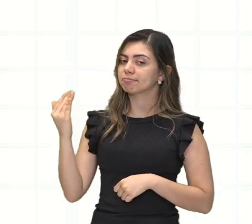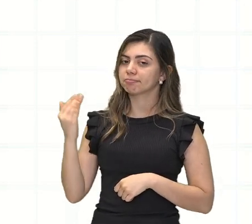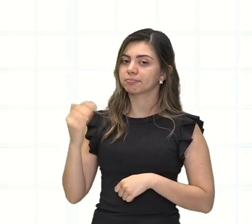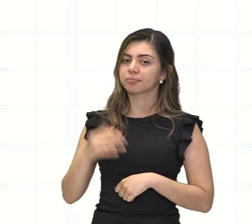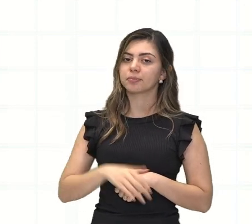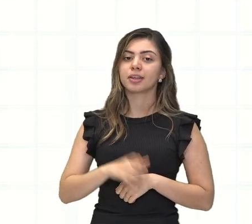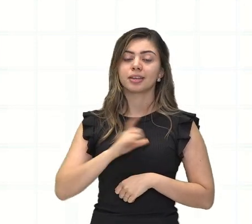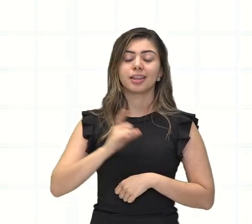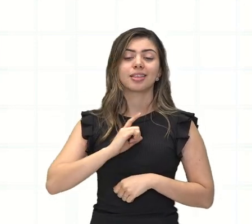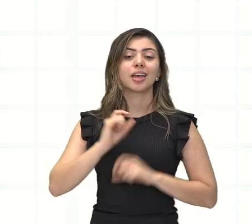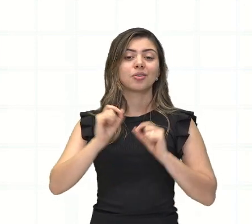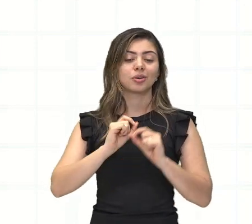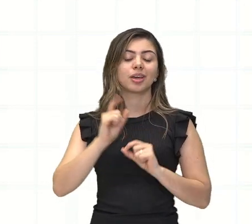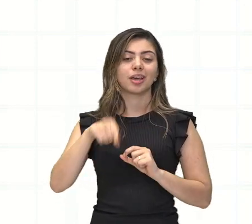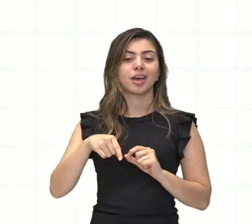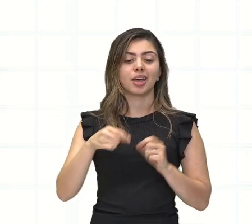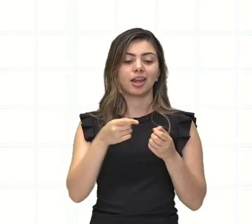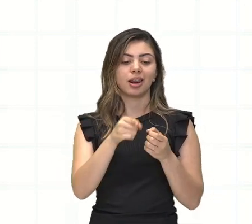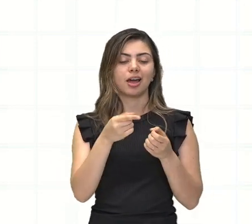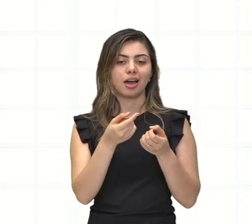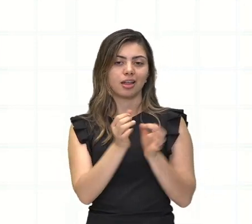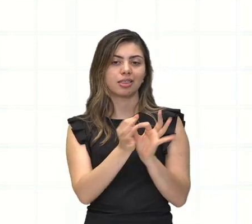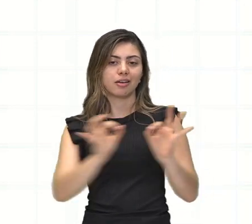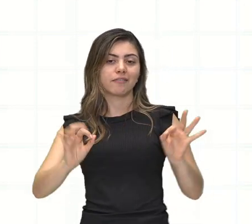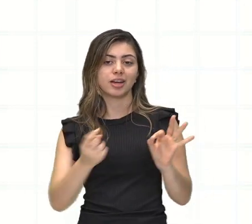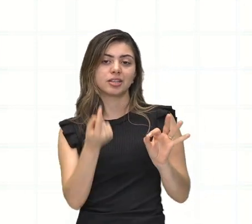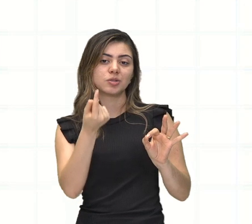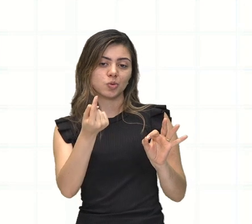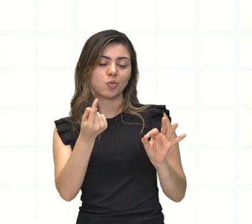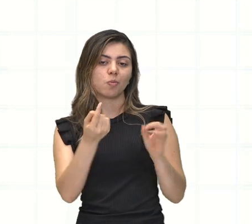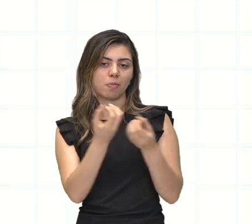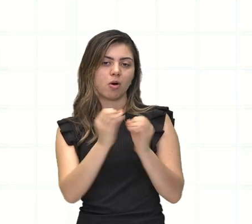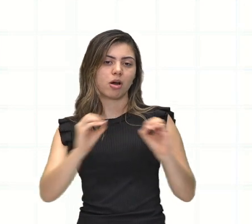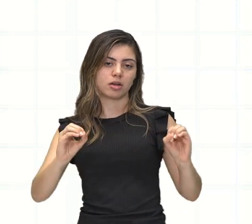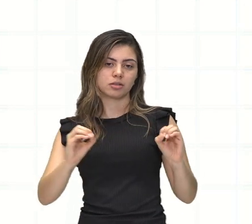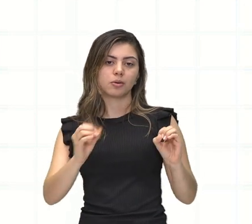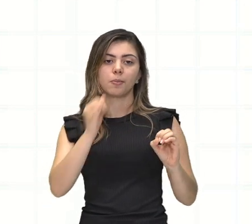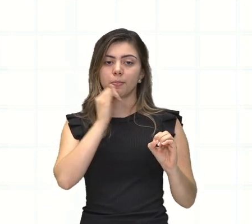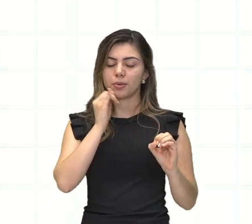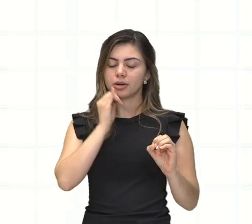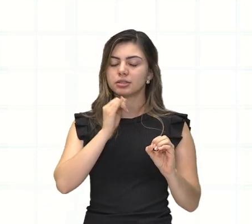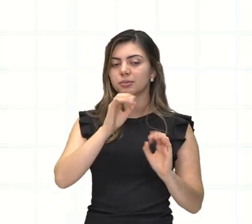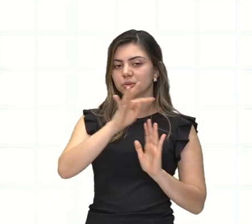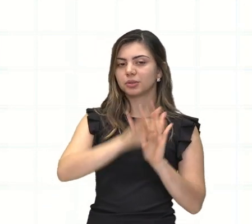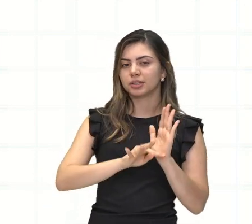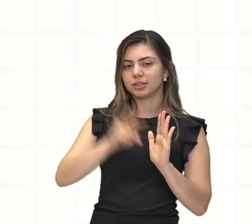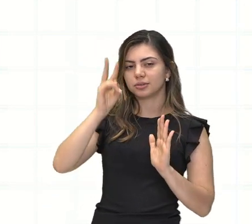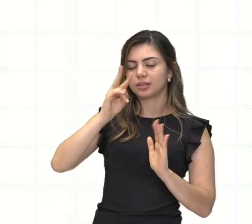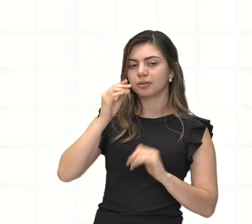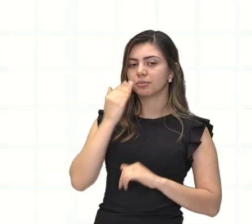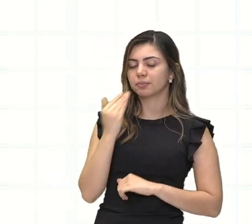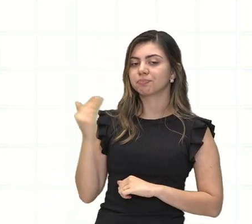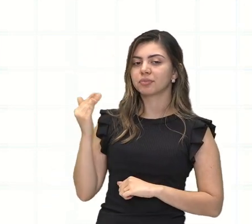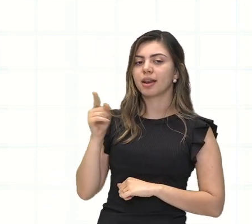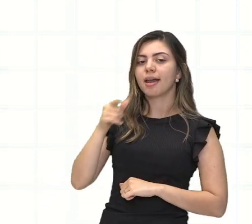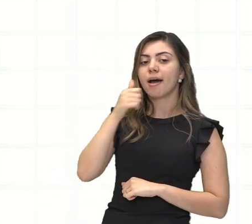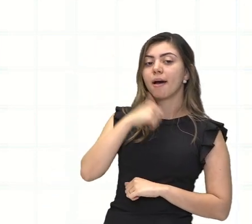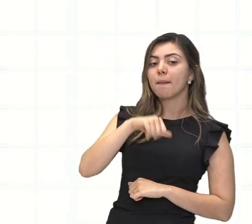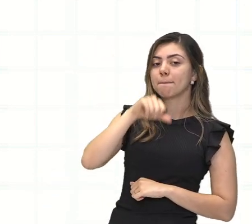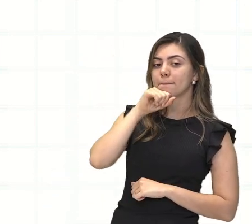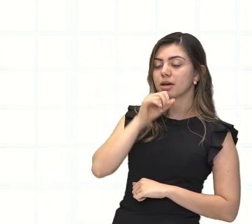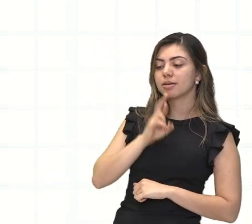formado por uma única oração. Aí, como exemplo do texto, a mãe respondeu que